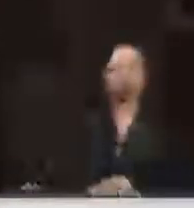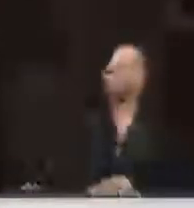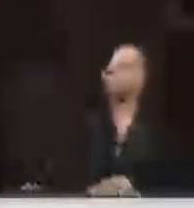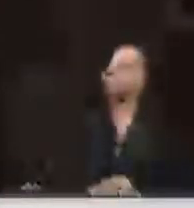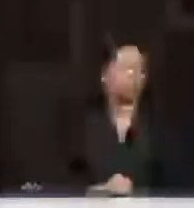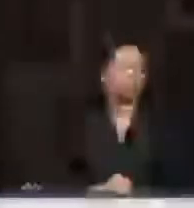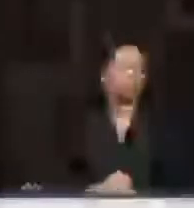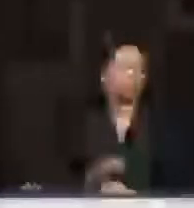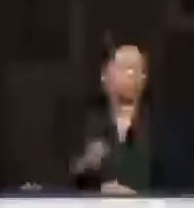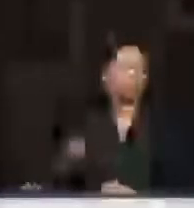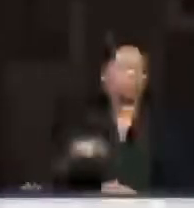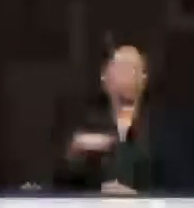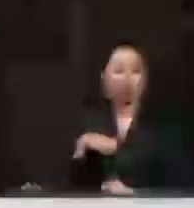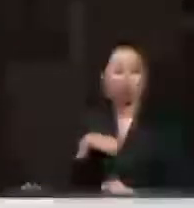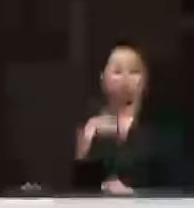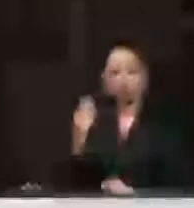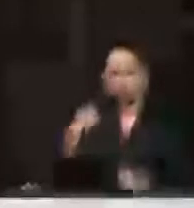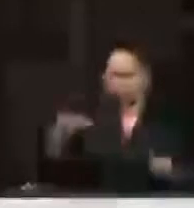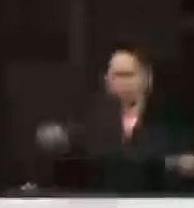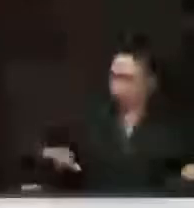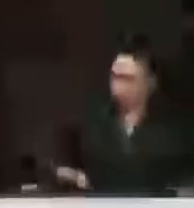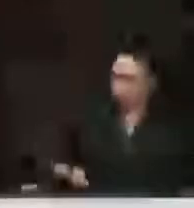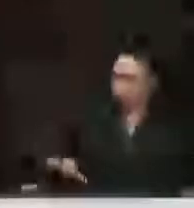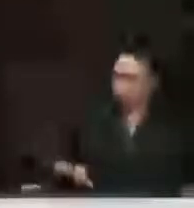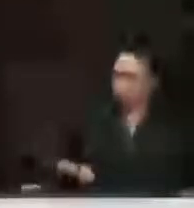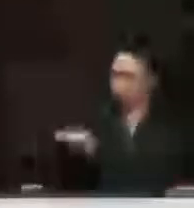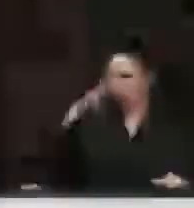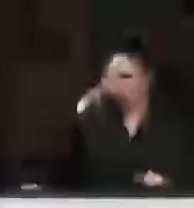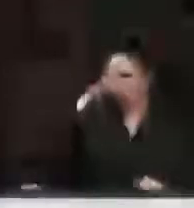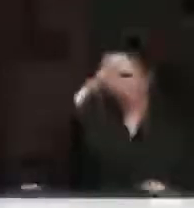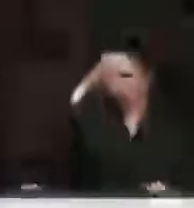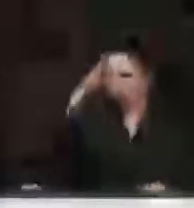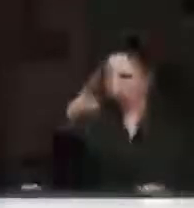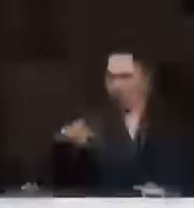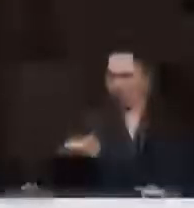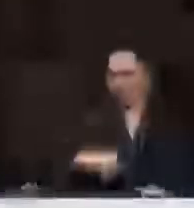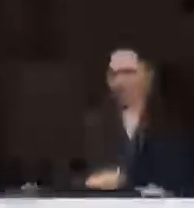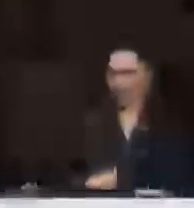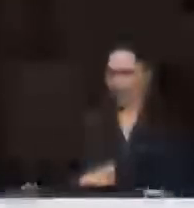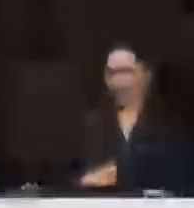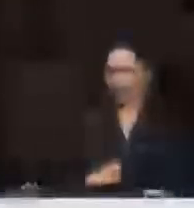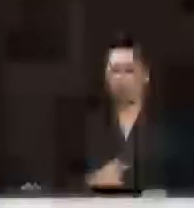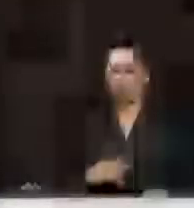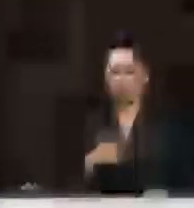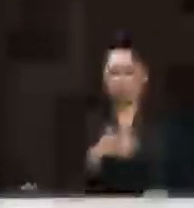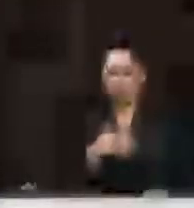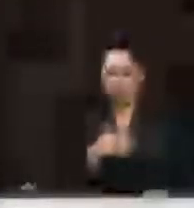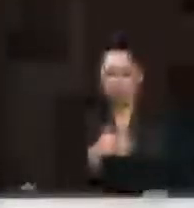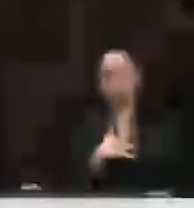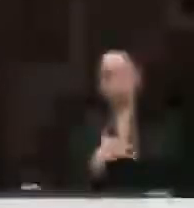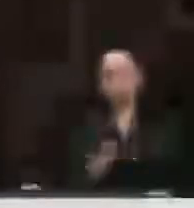Se há um sofrimento grande que perpassa no coração daqueles que